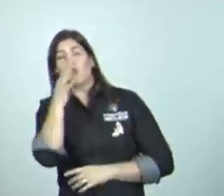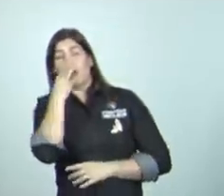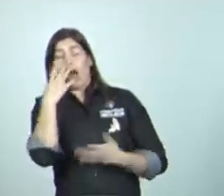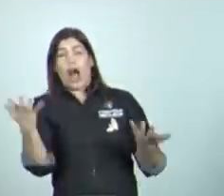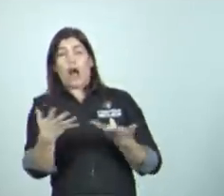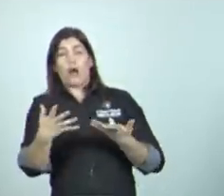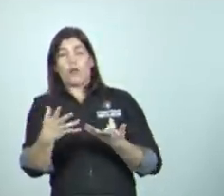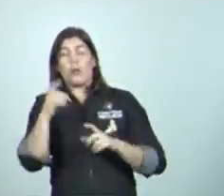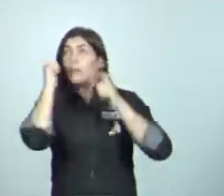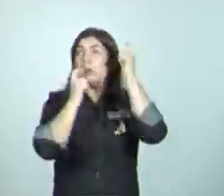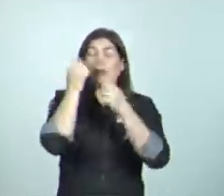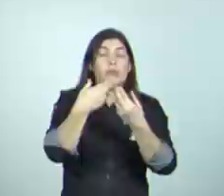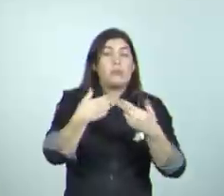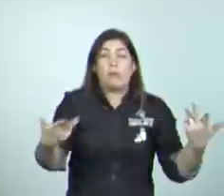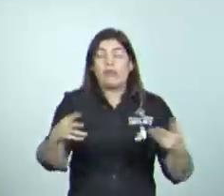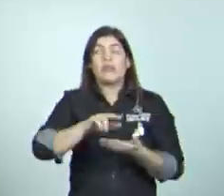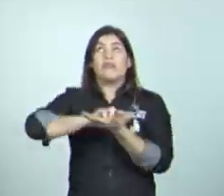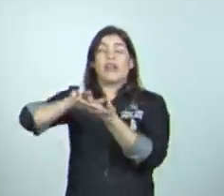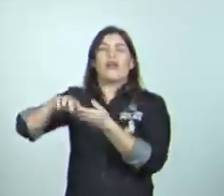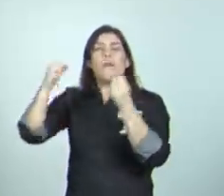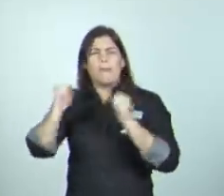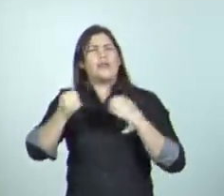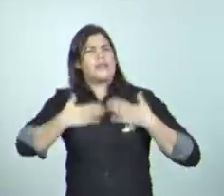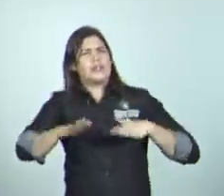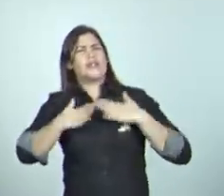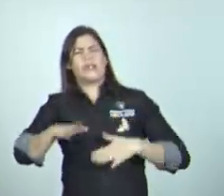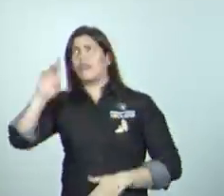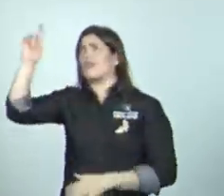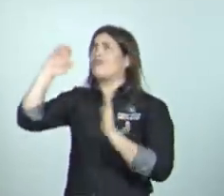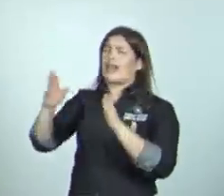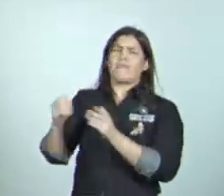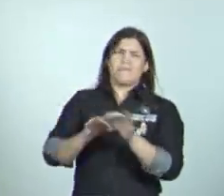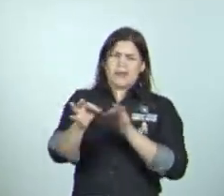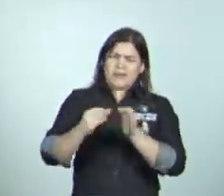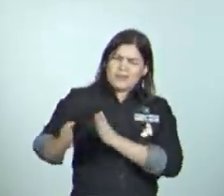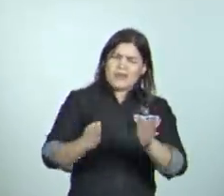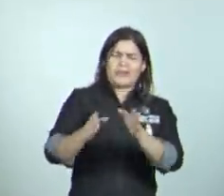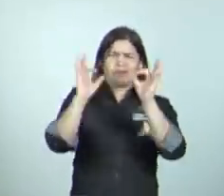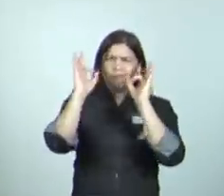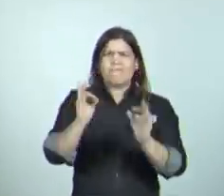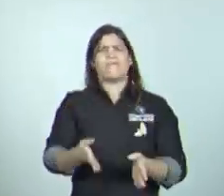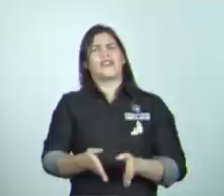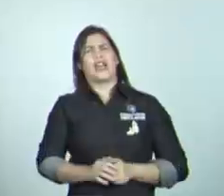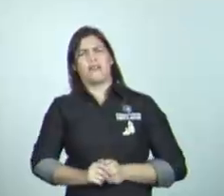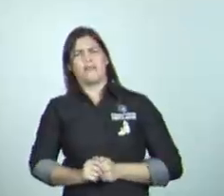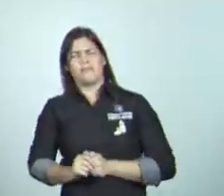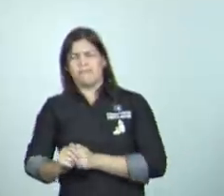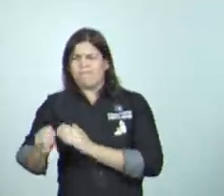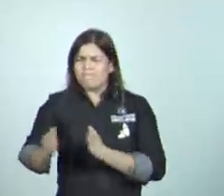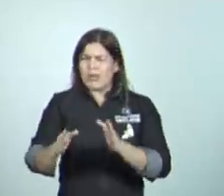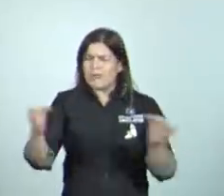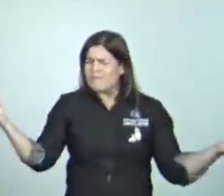tá preocupado com um monte de coisa poderia descansar porque eu sou já tá preparando o caminho já tá preparando a saída